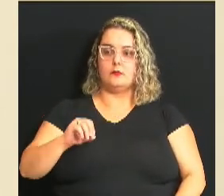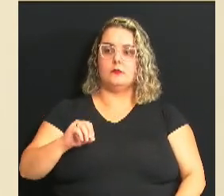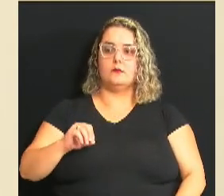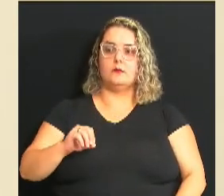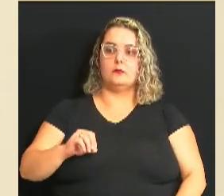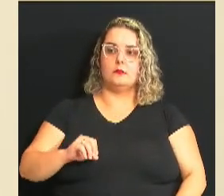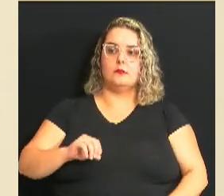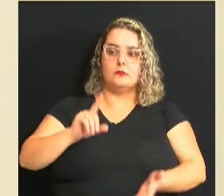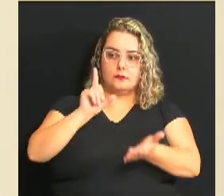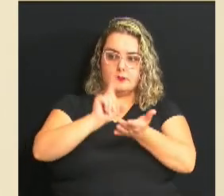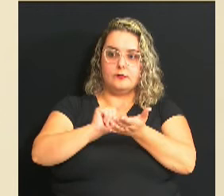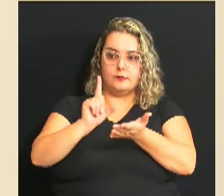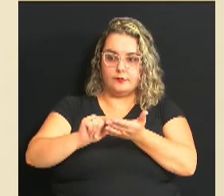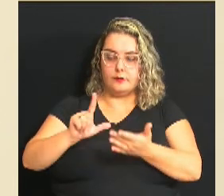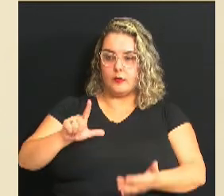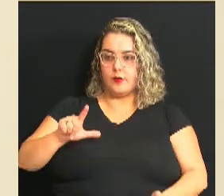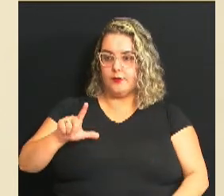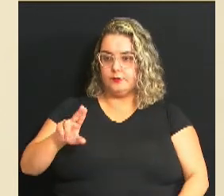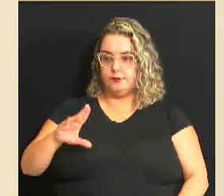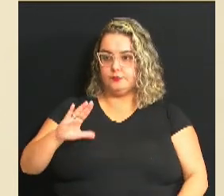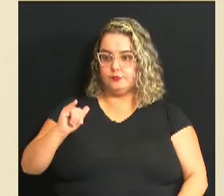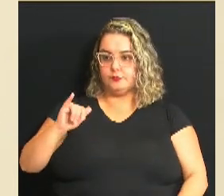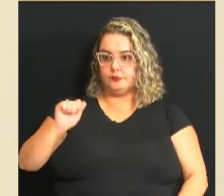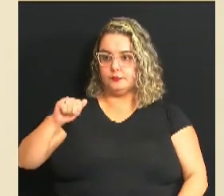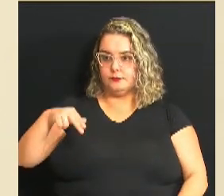pela Luciana